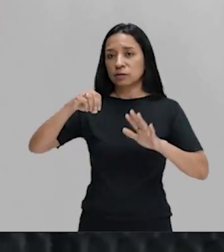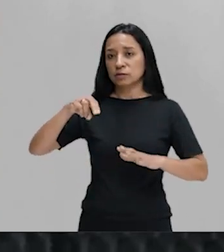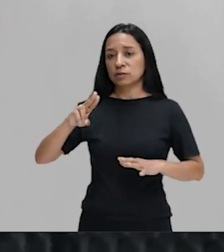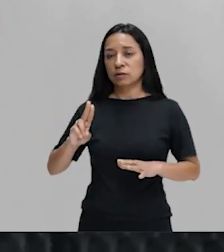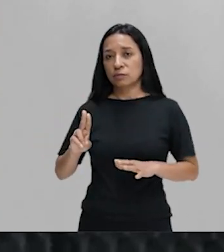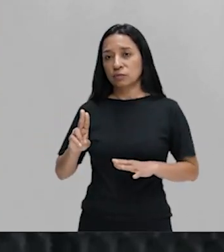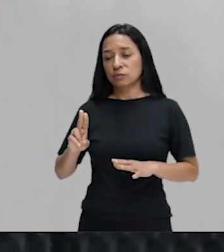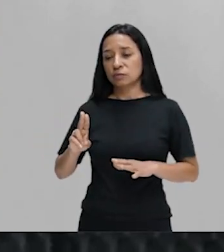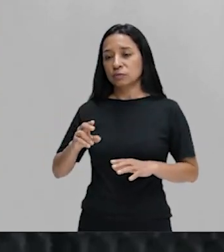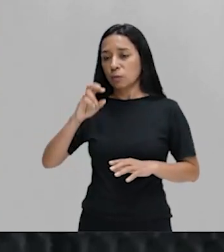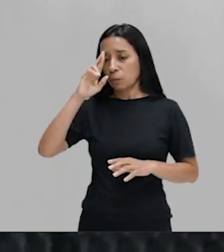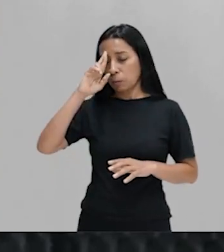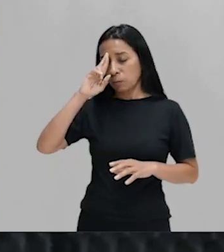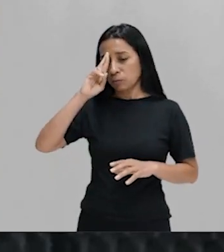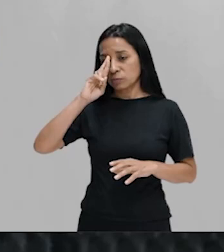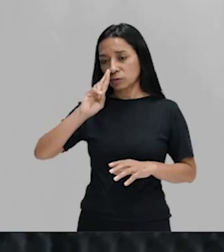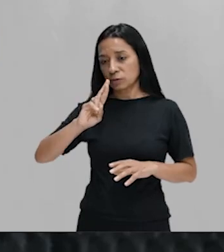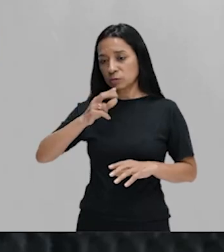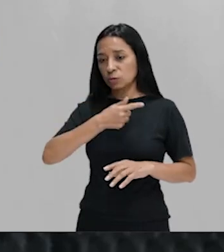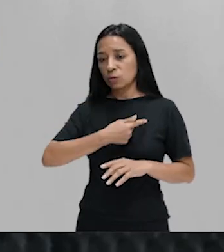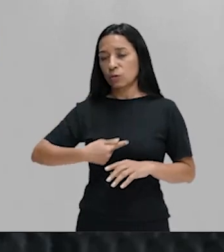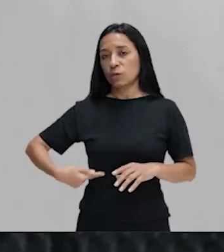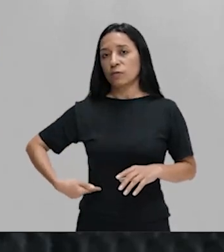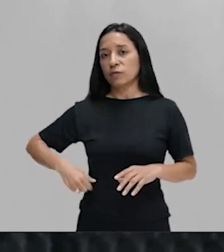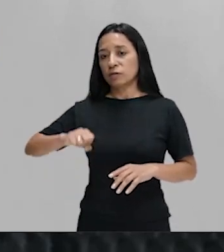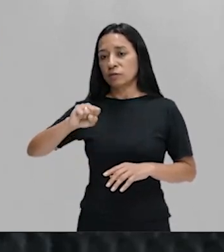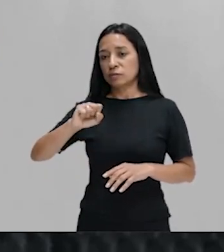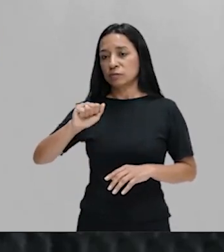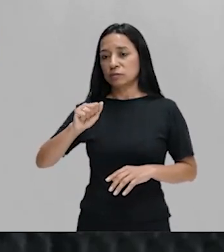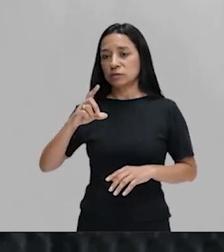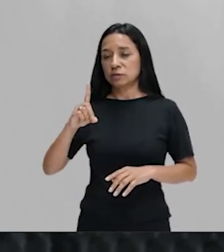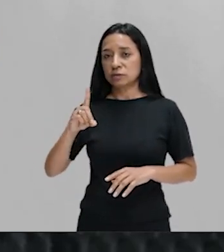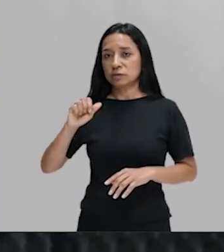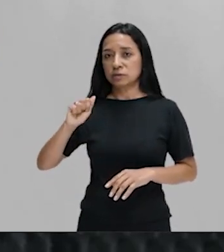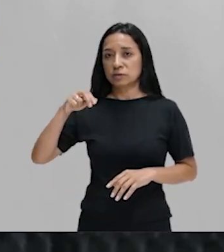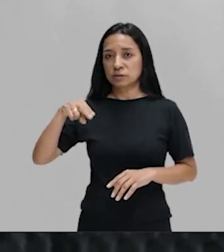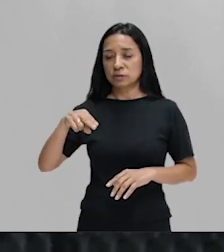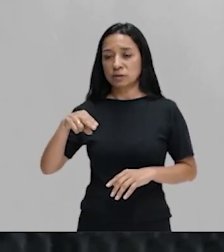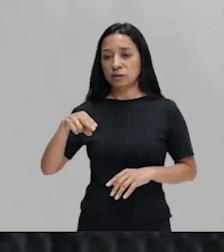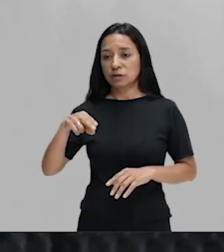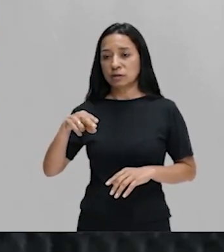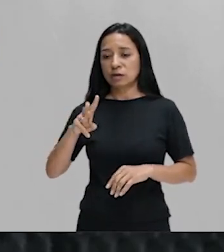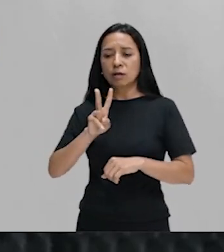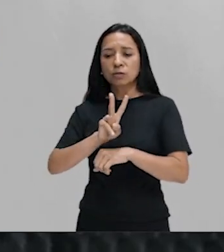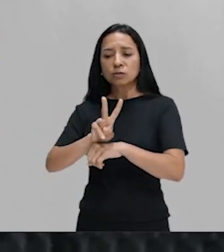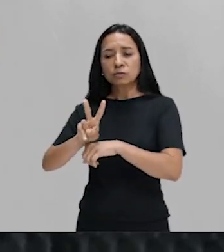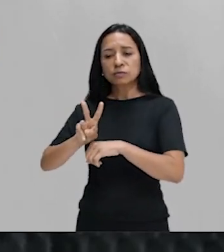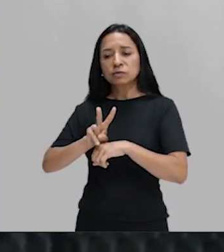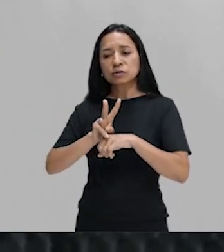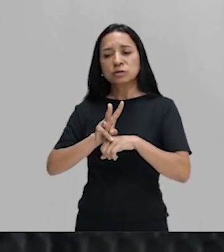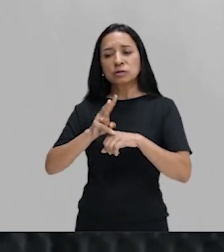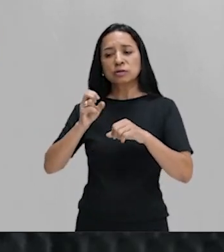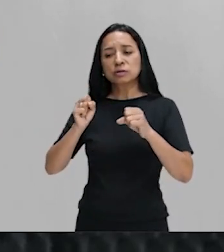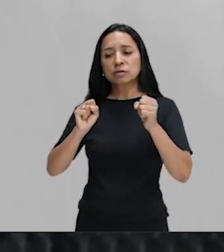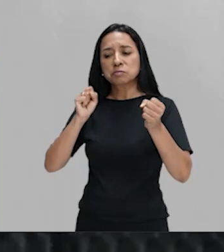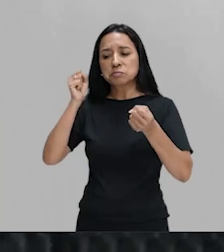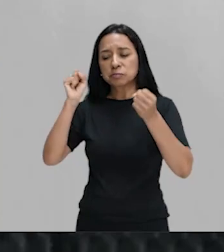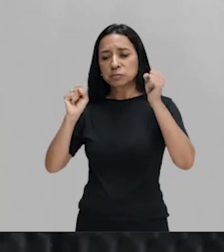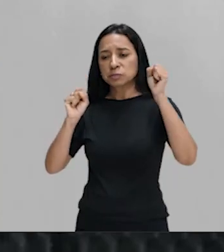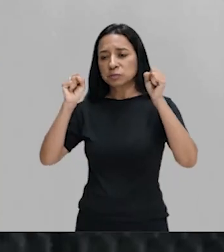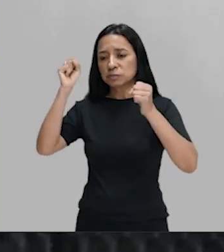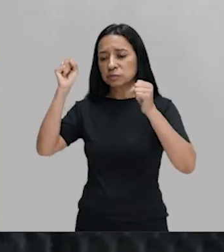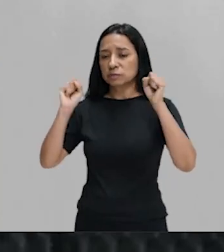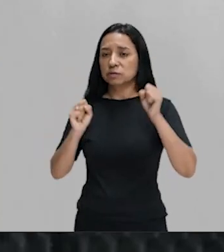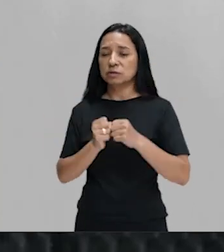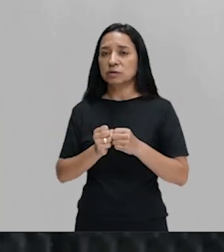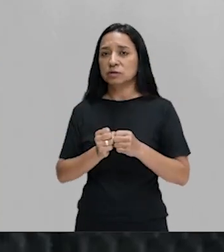pelo governo de Saddam, a inspecionarem as fábricas iraquianas,